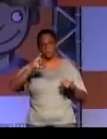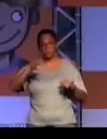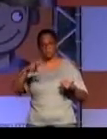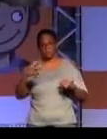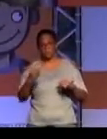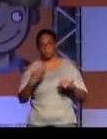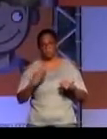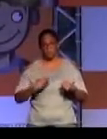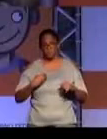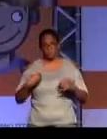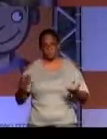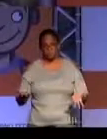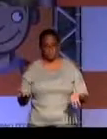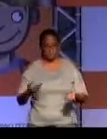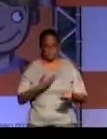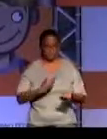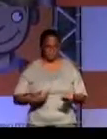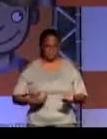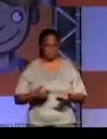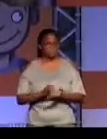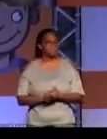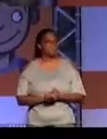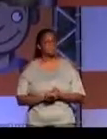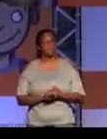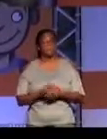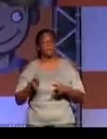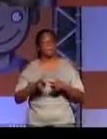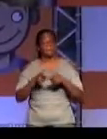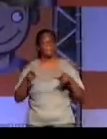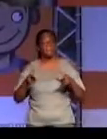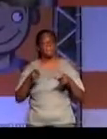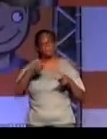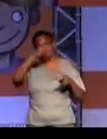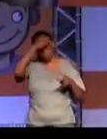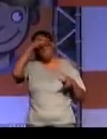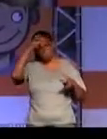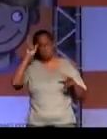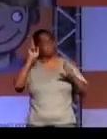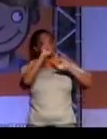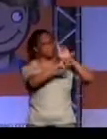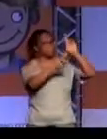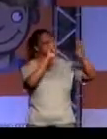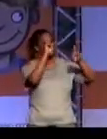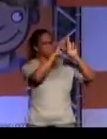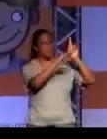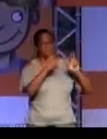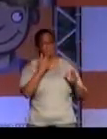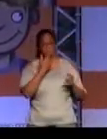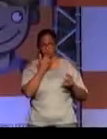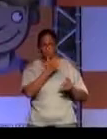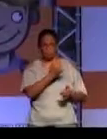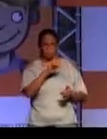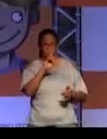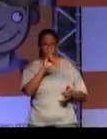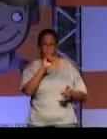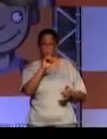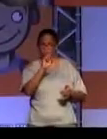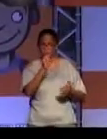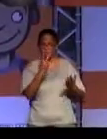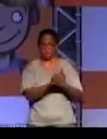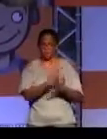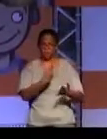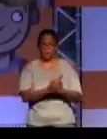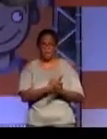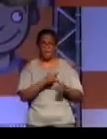corrente ano. Agora, muitos desses municípios já responderam dizendo que esses dados estão errados. Na verdade, o sistema